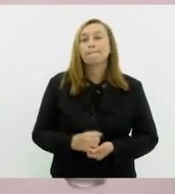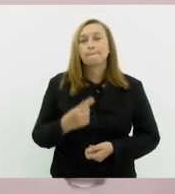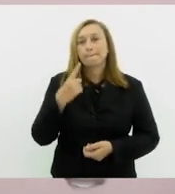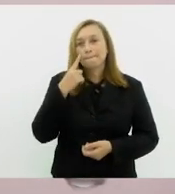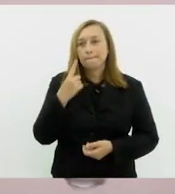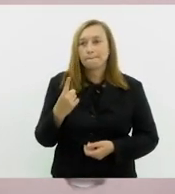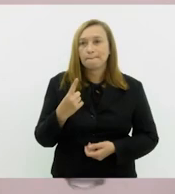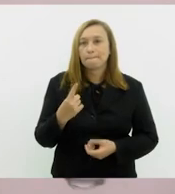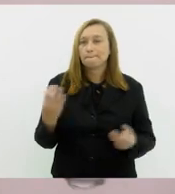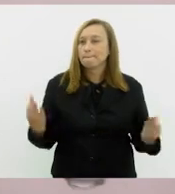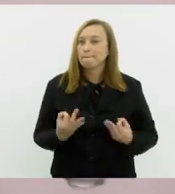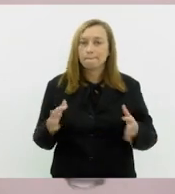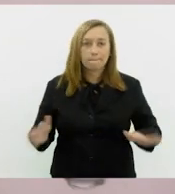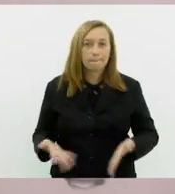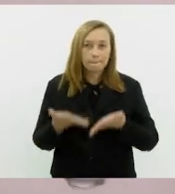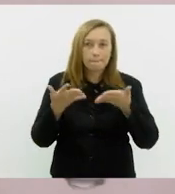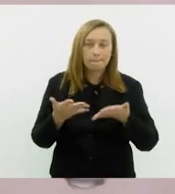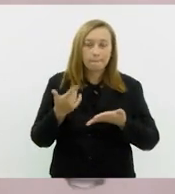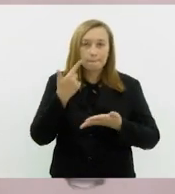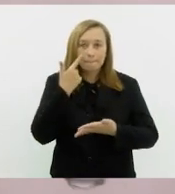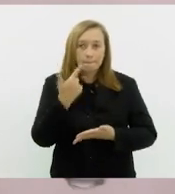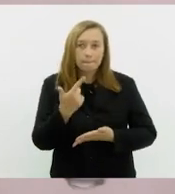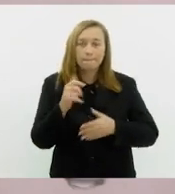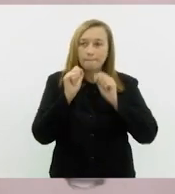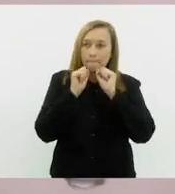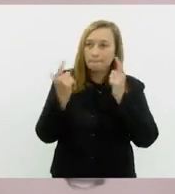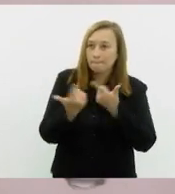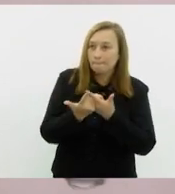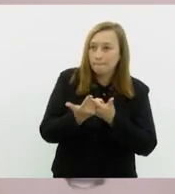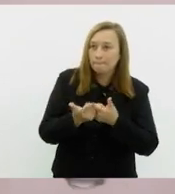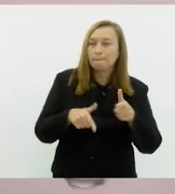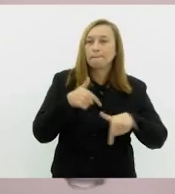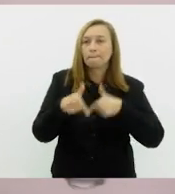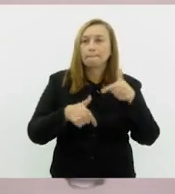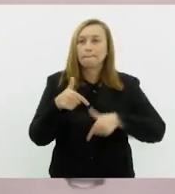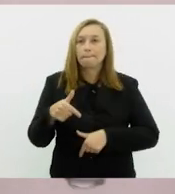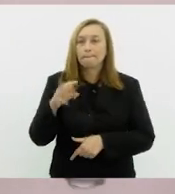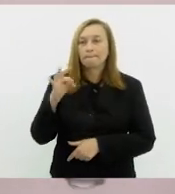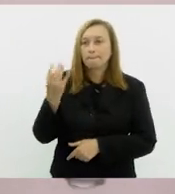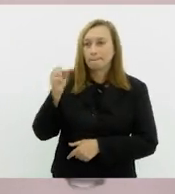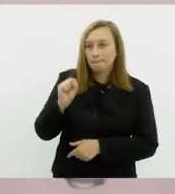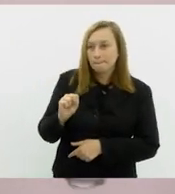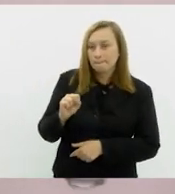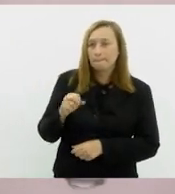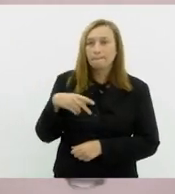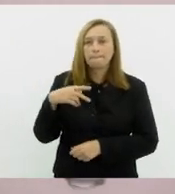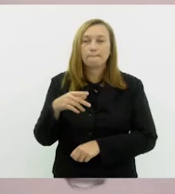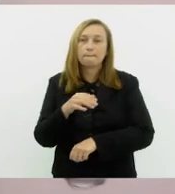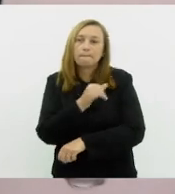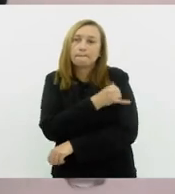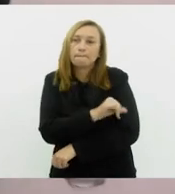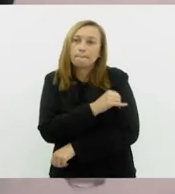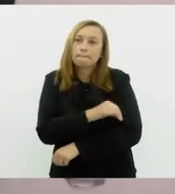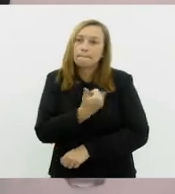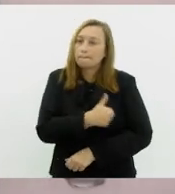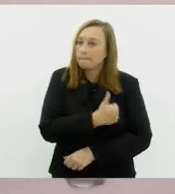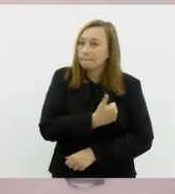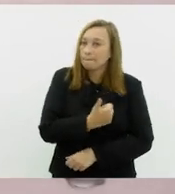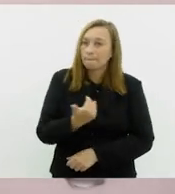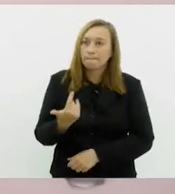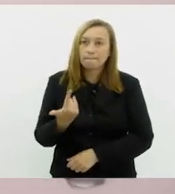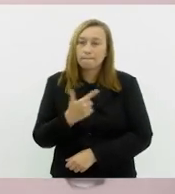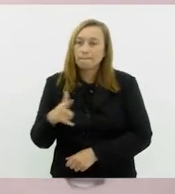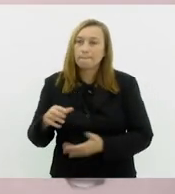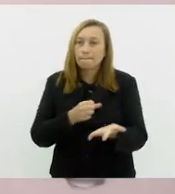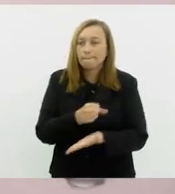com ótimas iniciativas quando a gente pensa aqui na Alerje, no trabalho com o da Thaís, por exemplo, no Rio, mas em São João a gente não consegue ter o